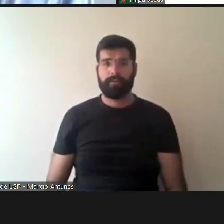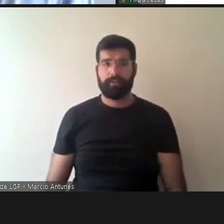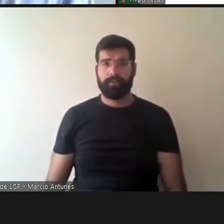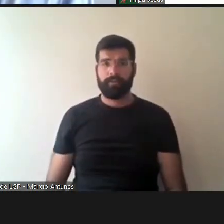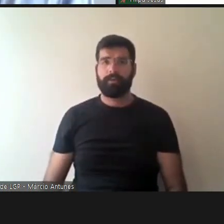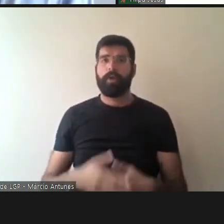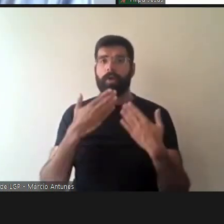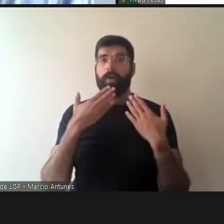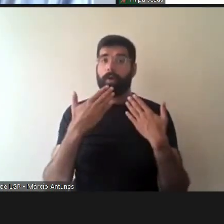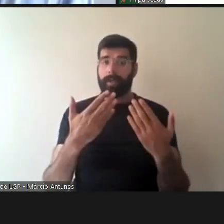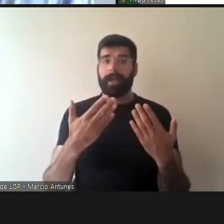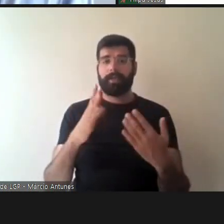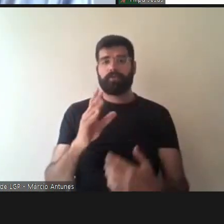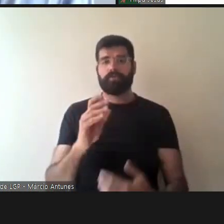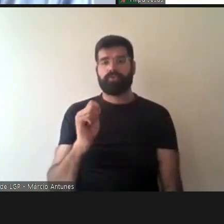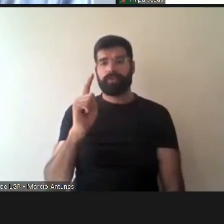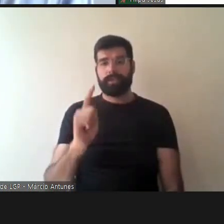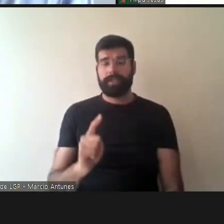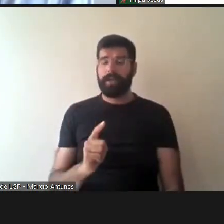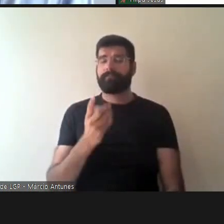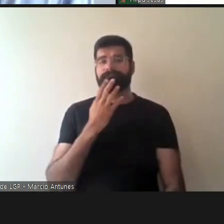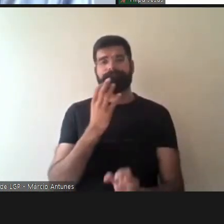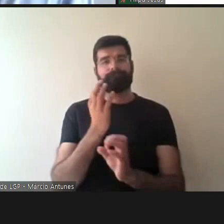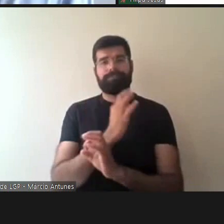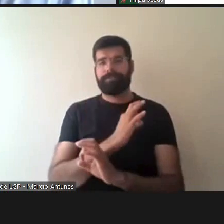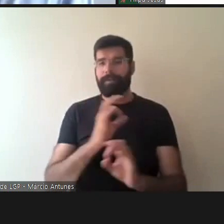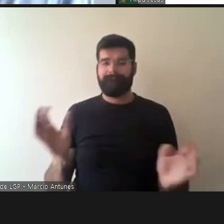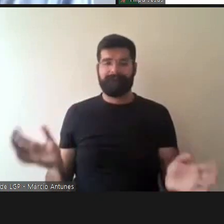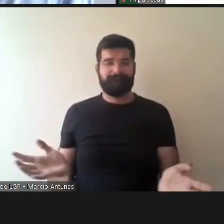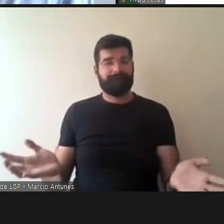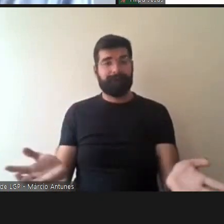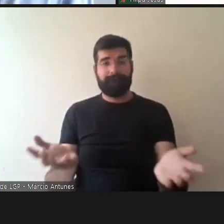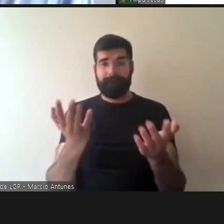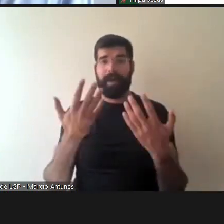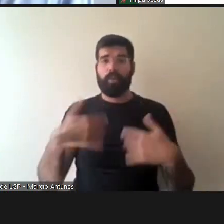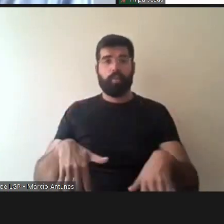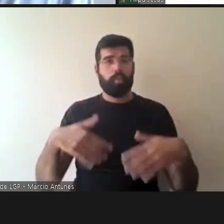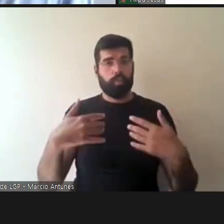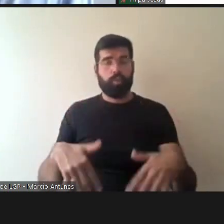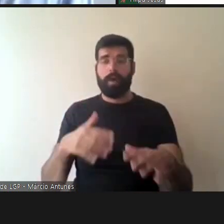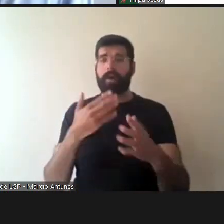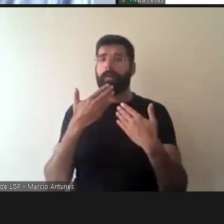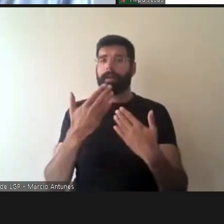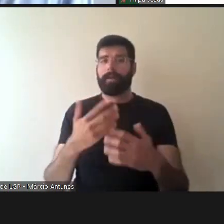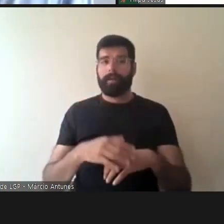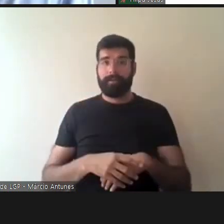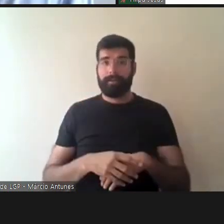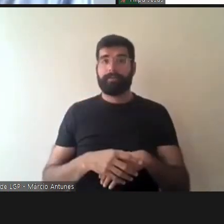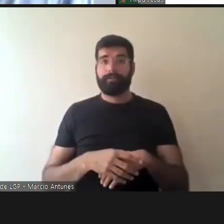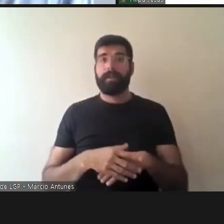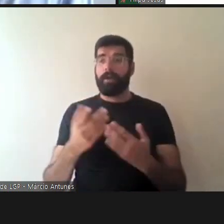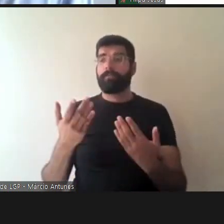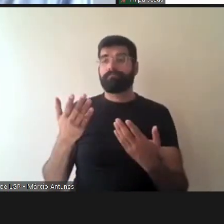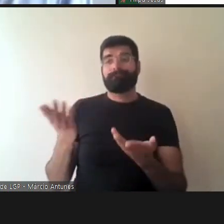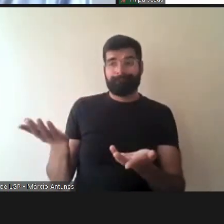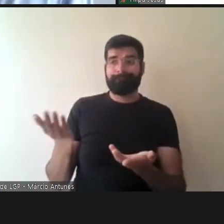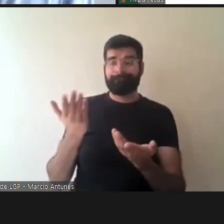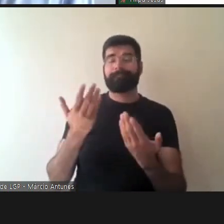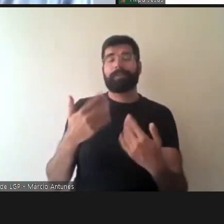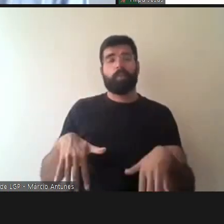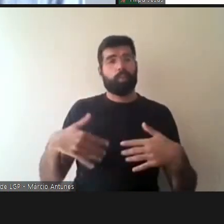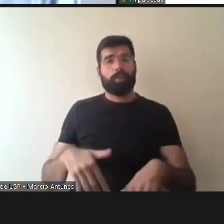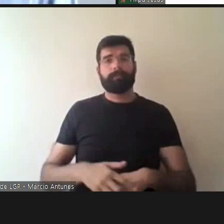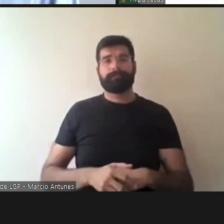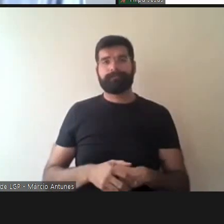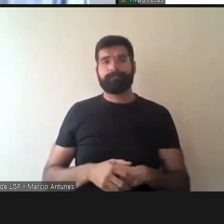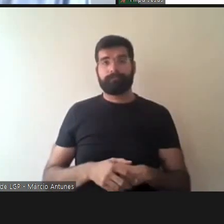Muito obrigada, José, excelente mobilização, ficámos todos contigo e